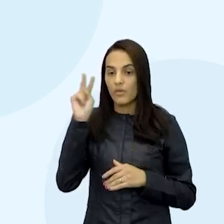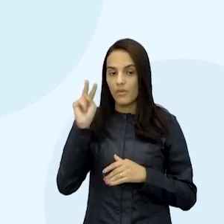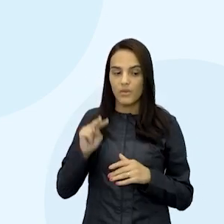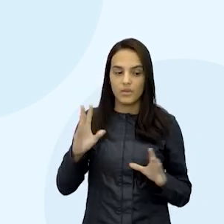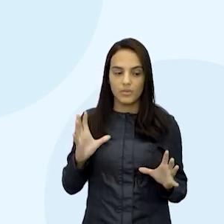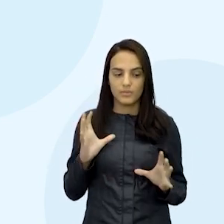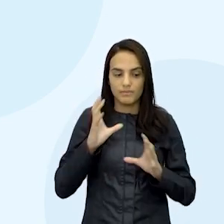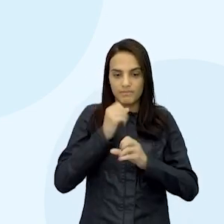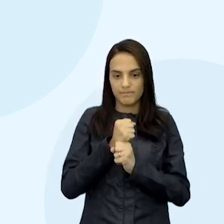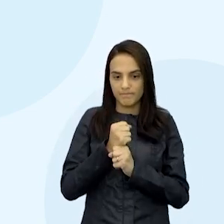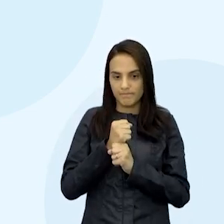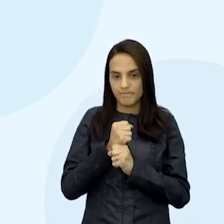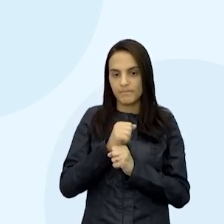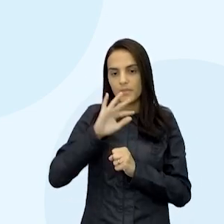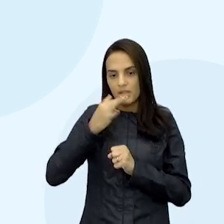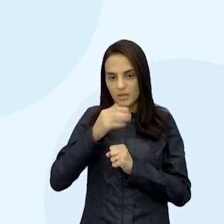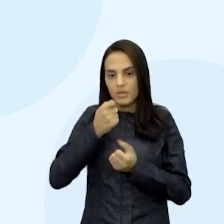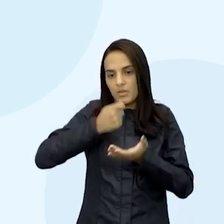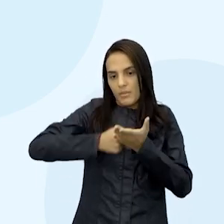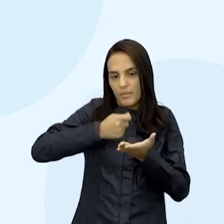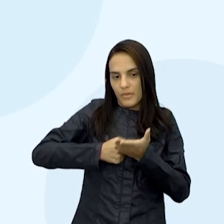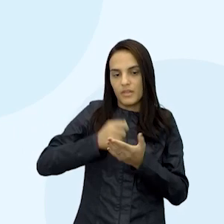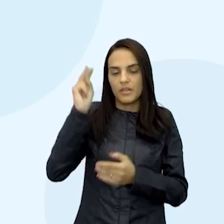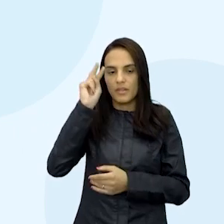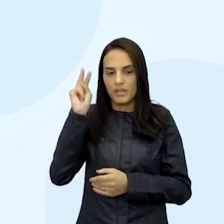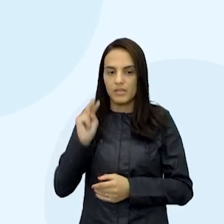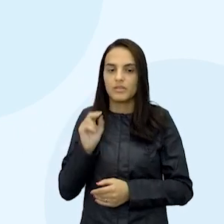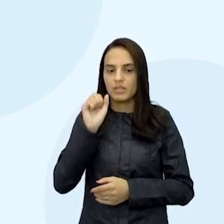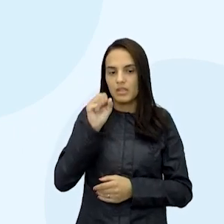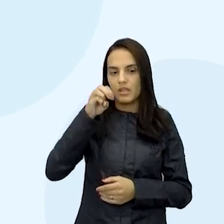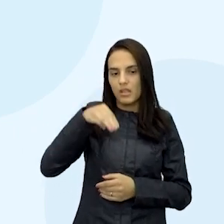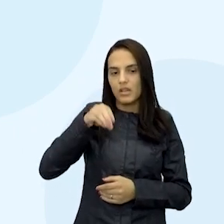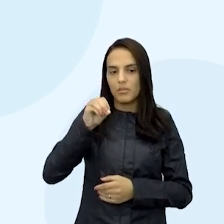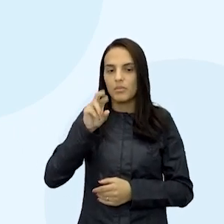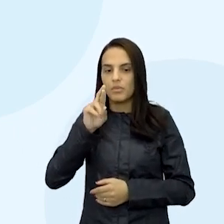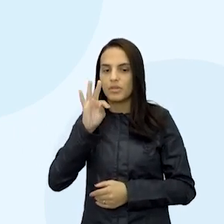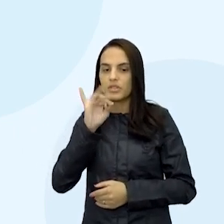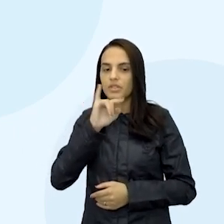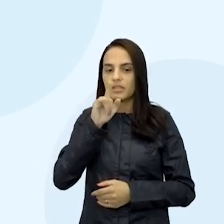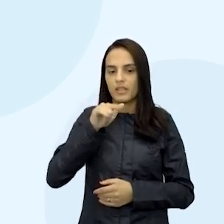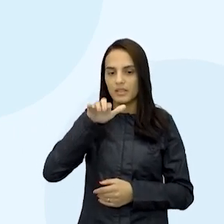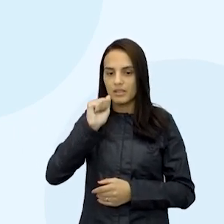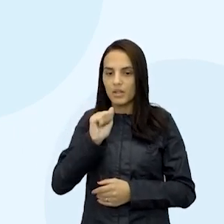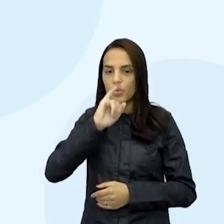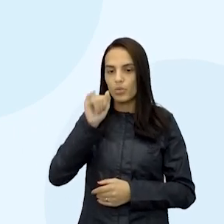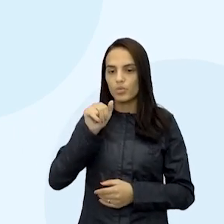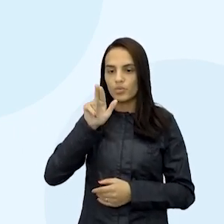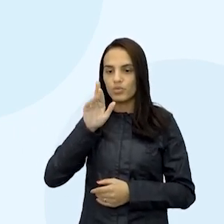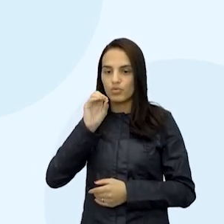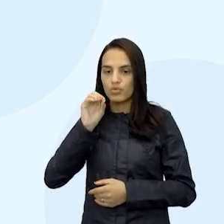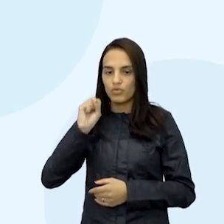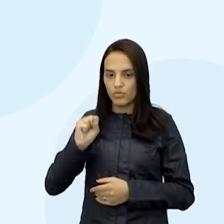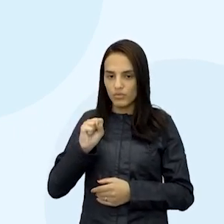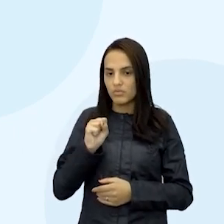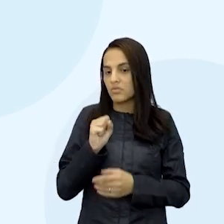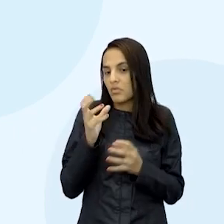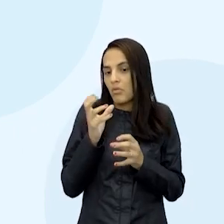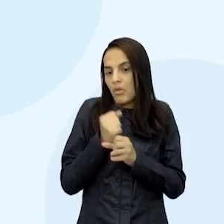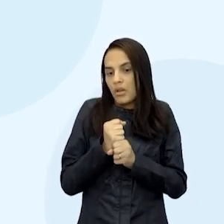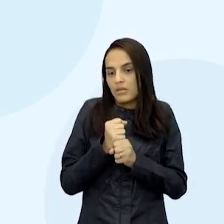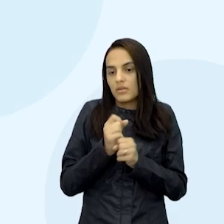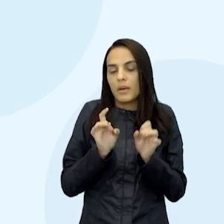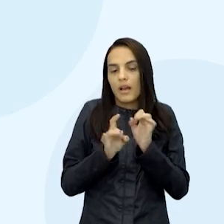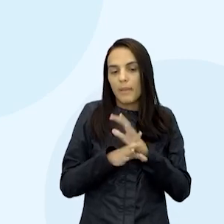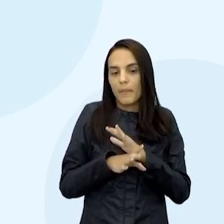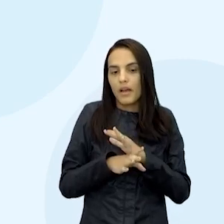total. Prazo de pagamento, valores de amortização, juros, quanto deve pagar para quitar o financiamento. Se eu